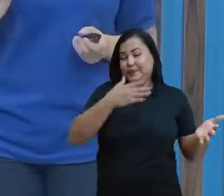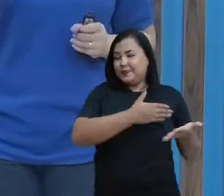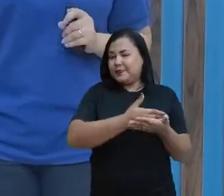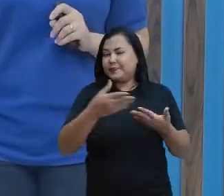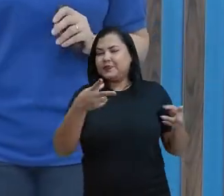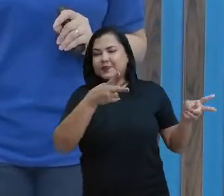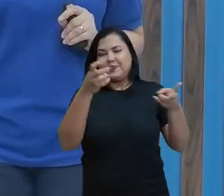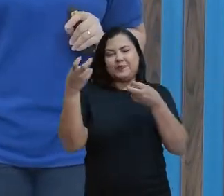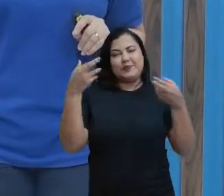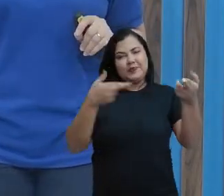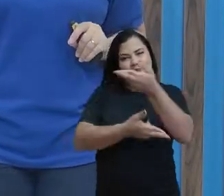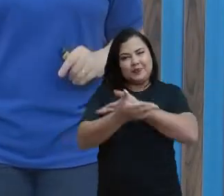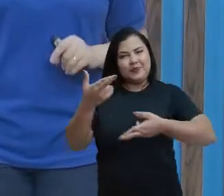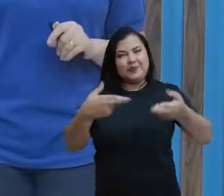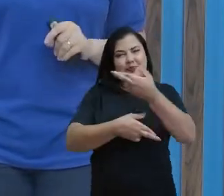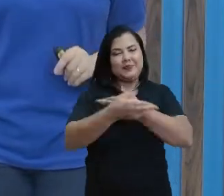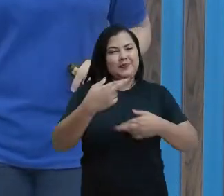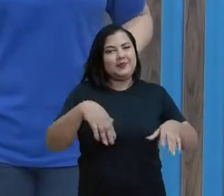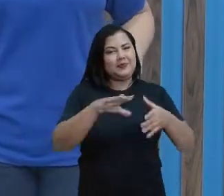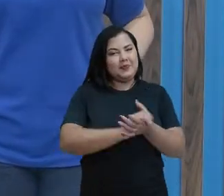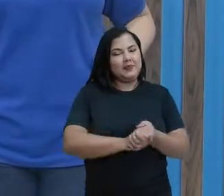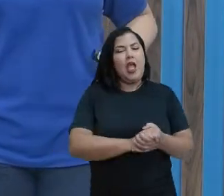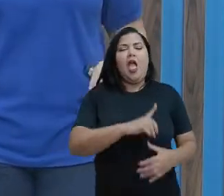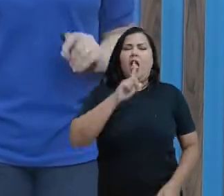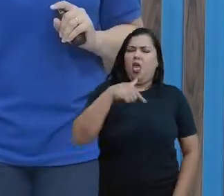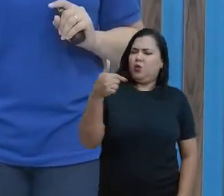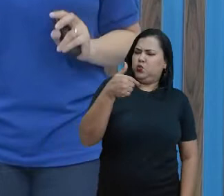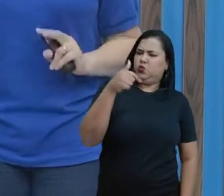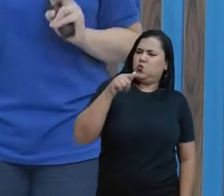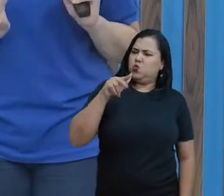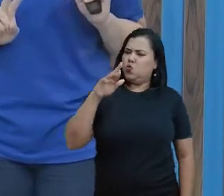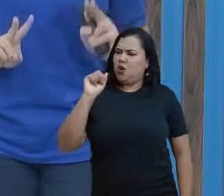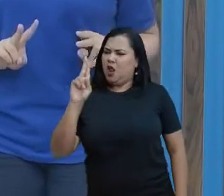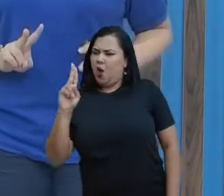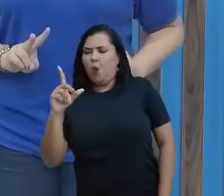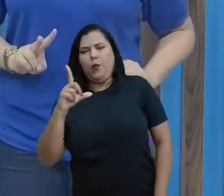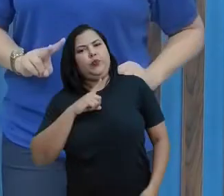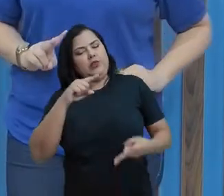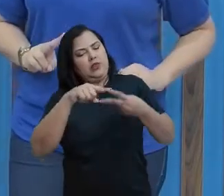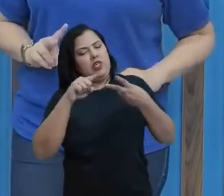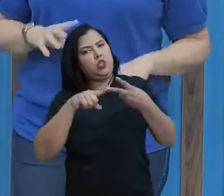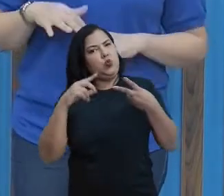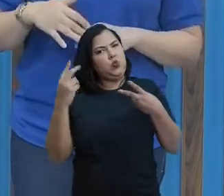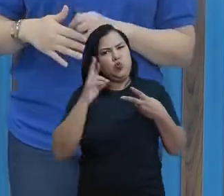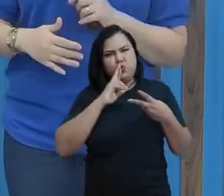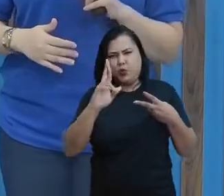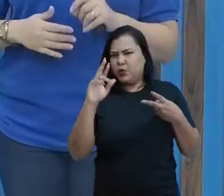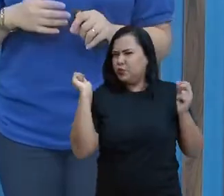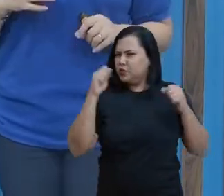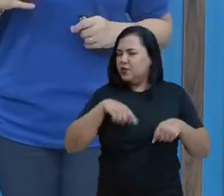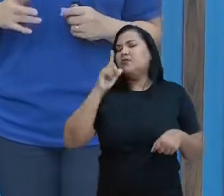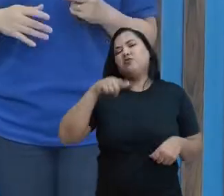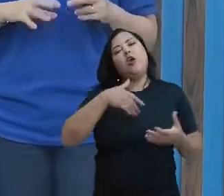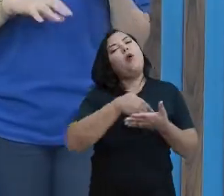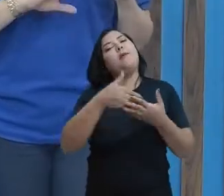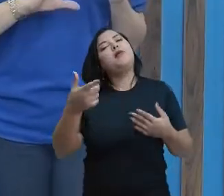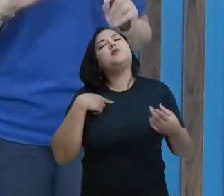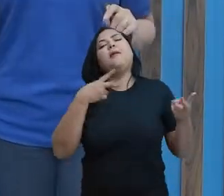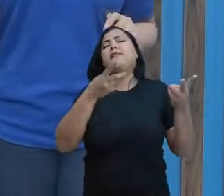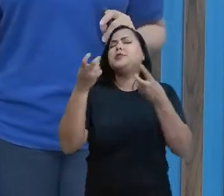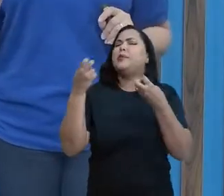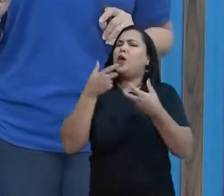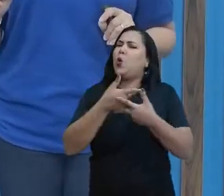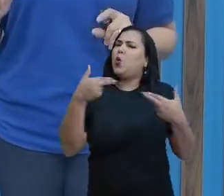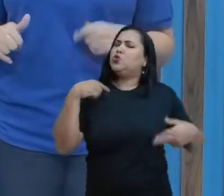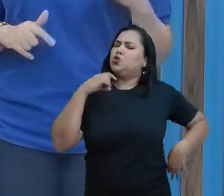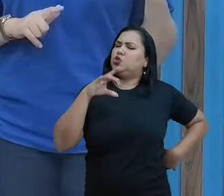perceber essa relação entre, é do segundo grau, tem dois valores possíveis, a gente já começa a desconfiar de coisas que só